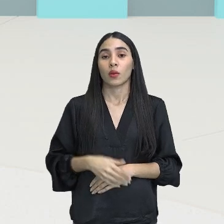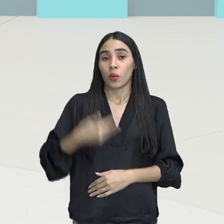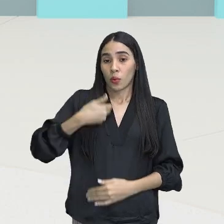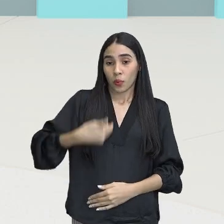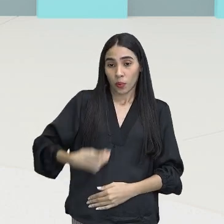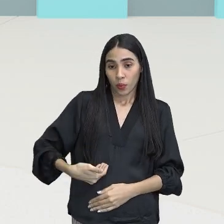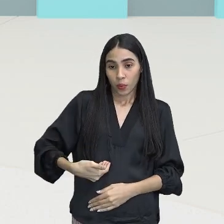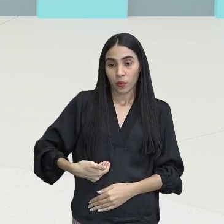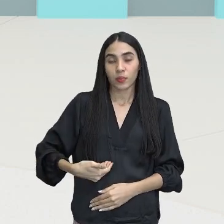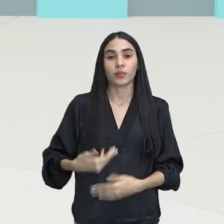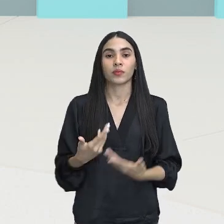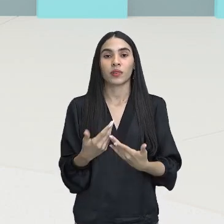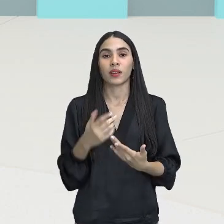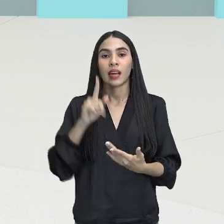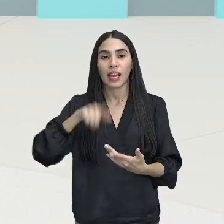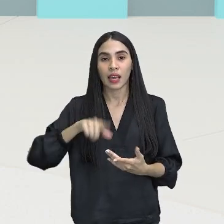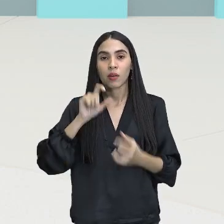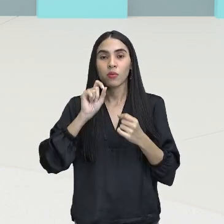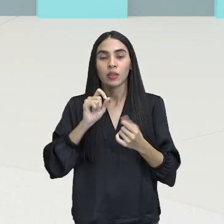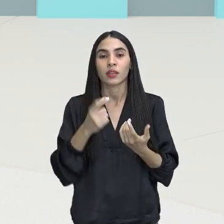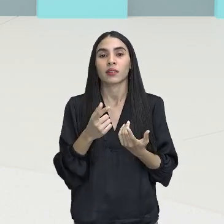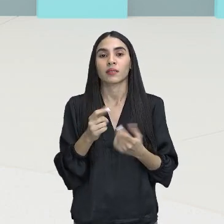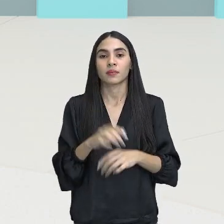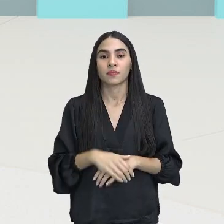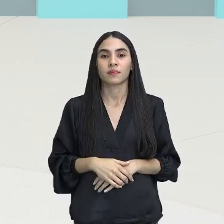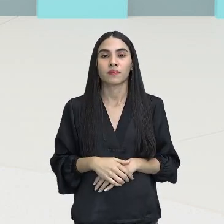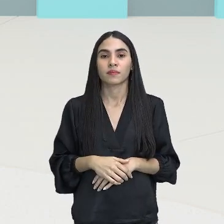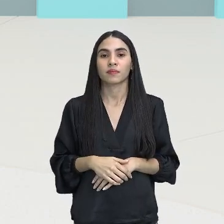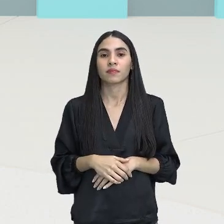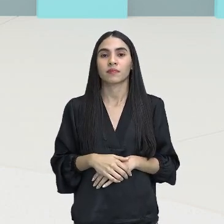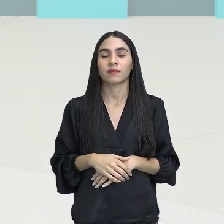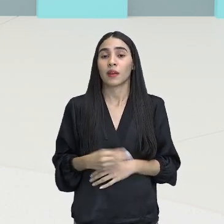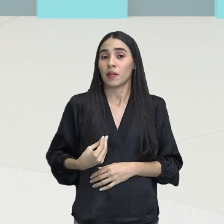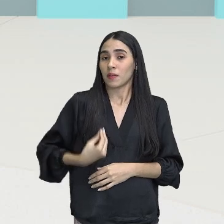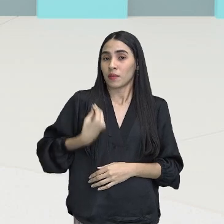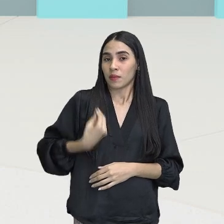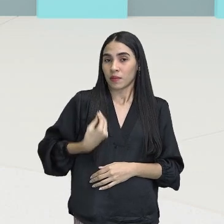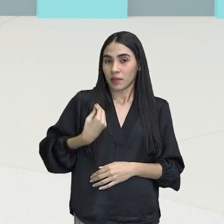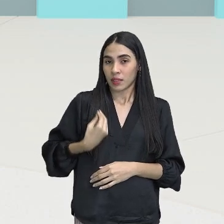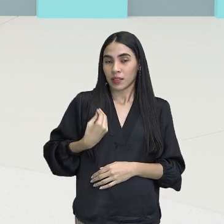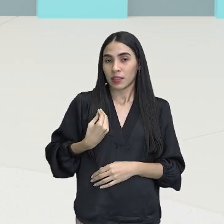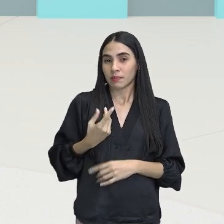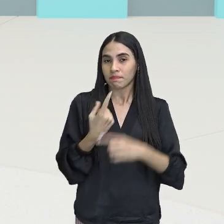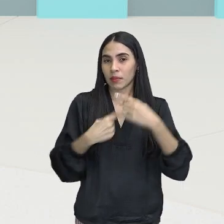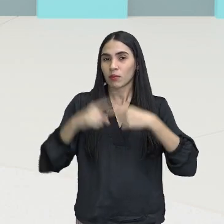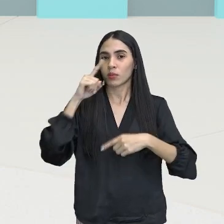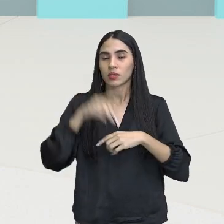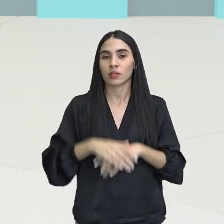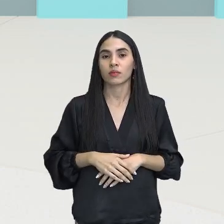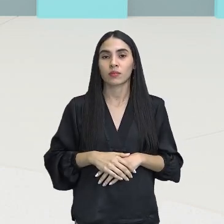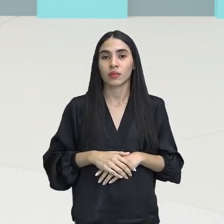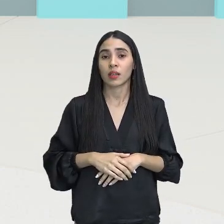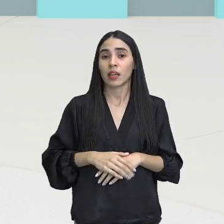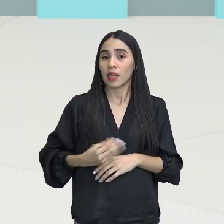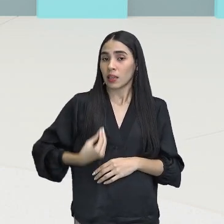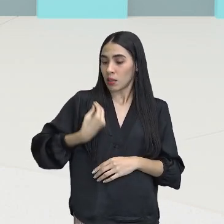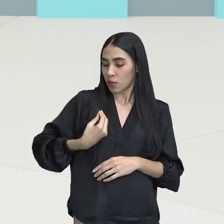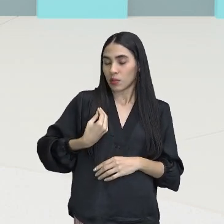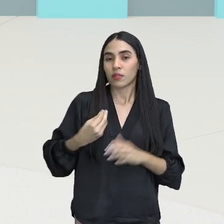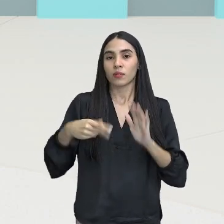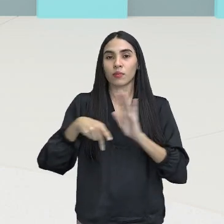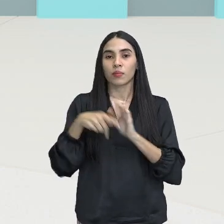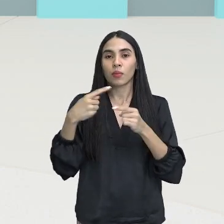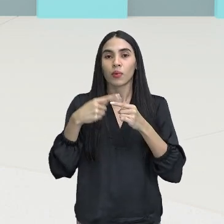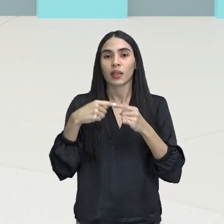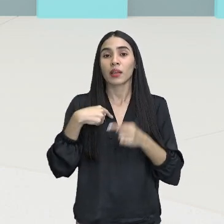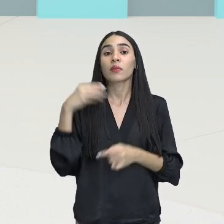hoje é algo que me está trazendo a vida. Mas eu existo pela minha